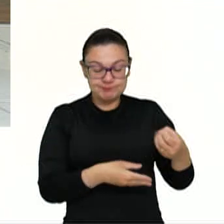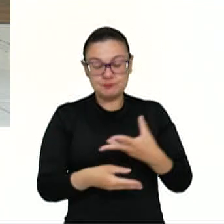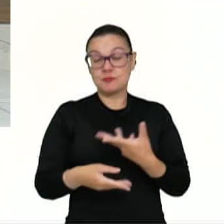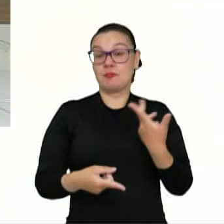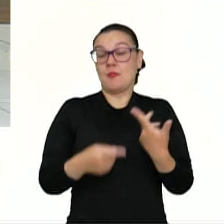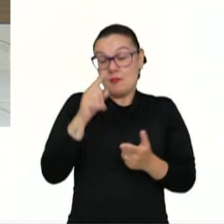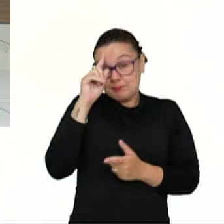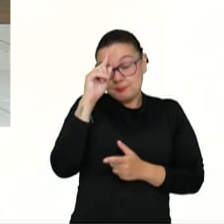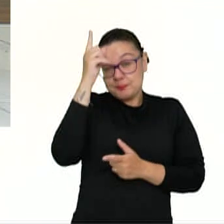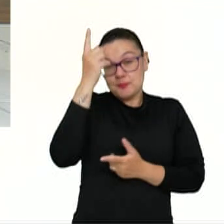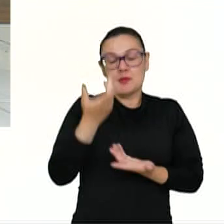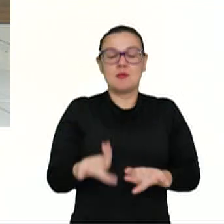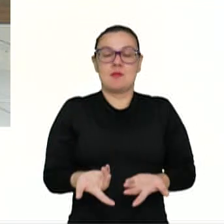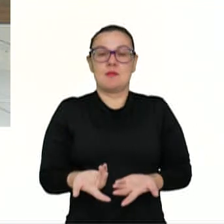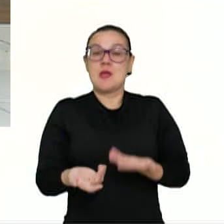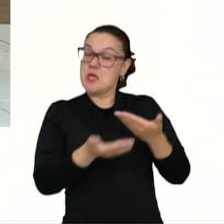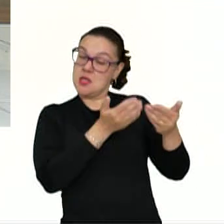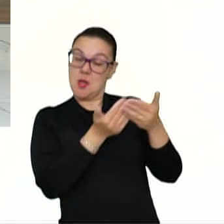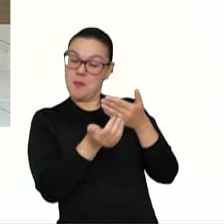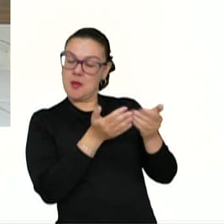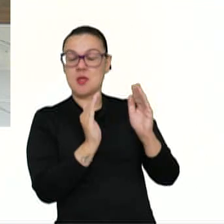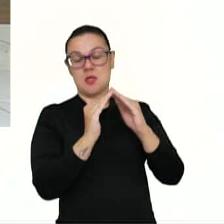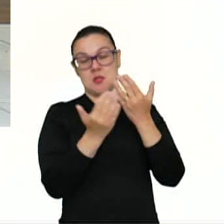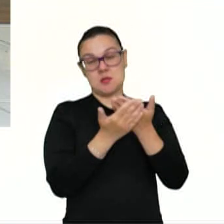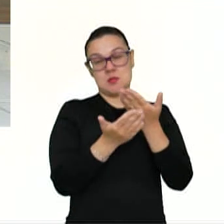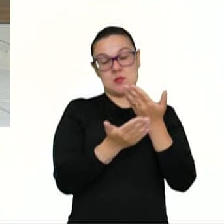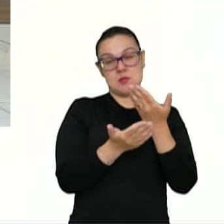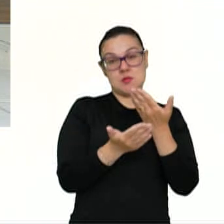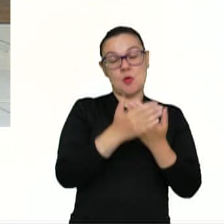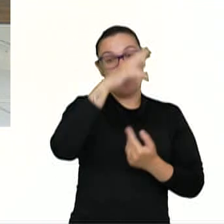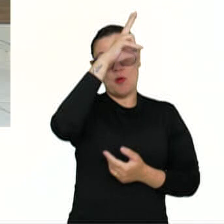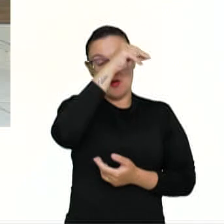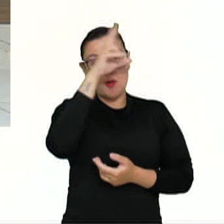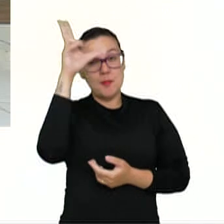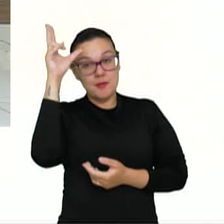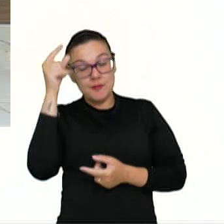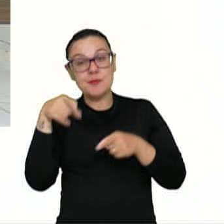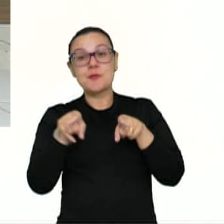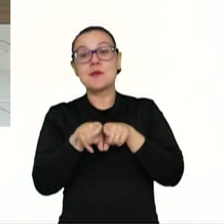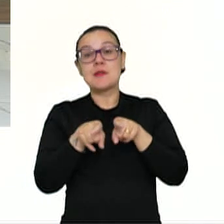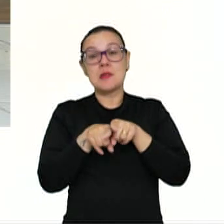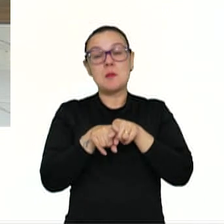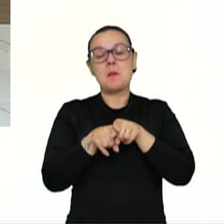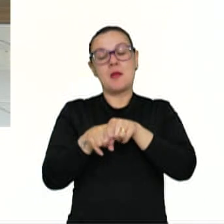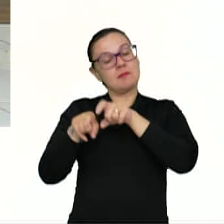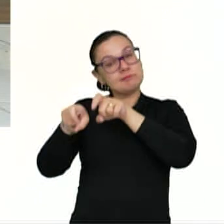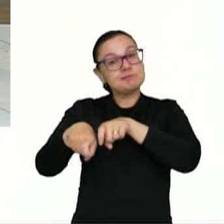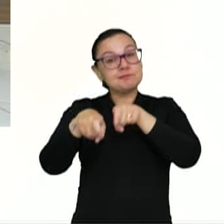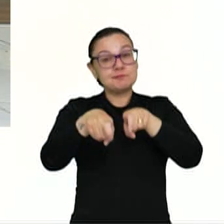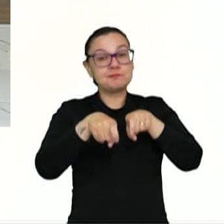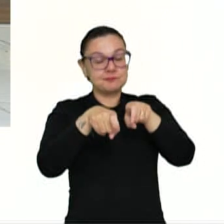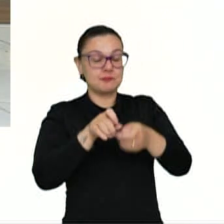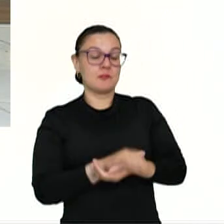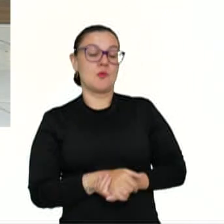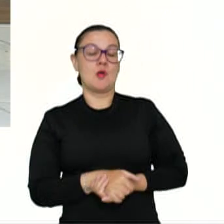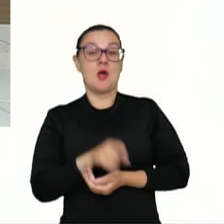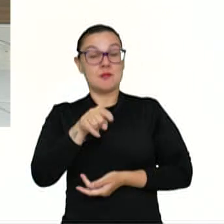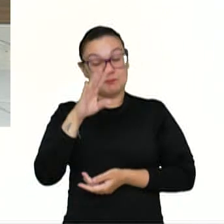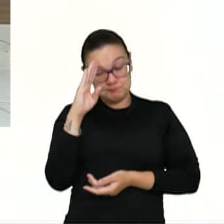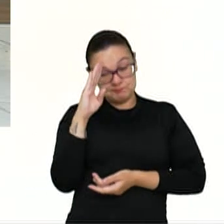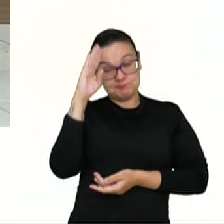não é diferente, tanto nas escolas da cidade, que na escola da rede urbana, quanto do campo. Nós contamos com a educação do